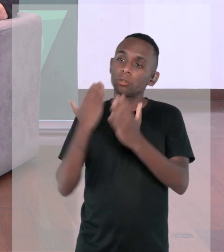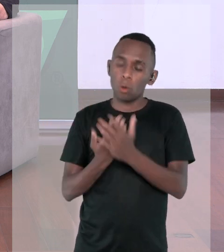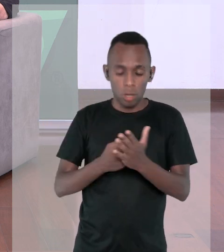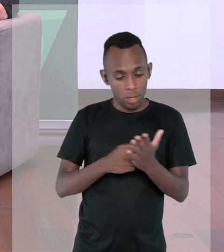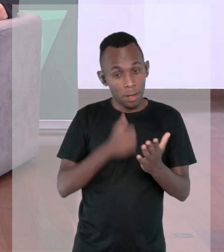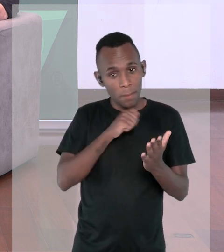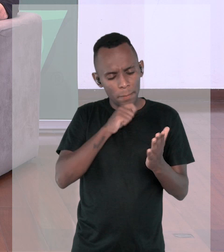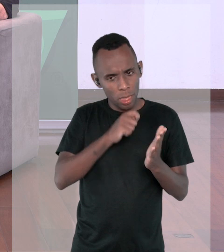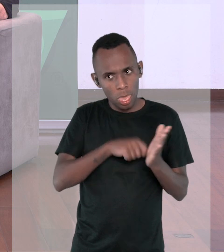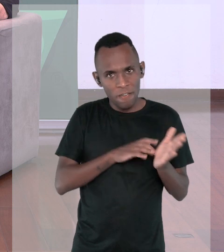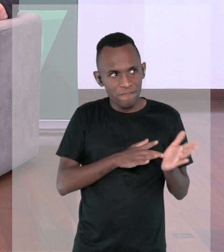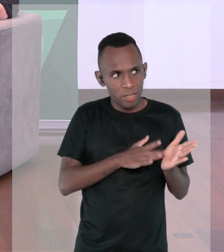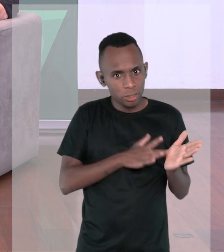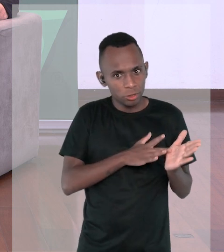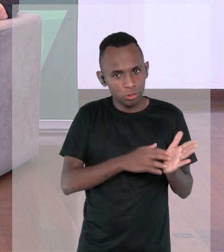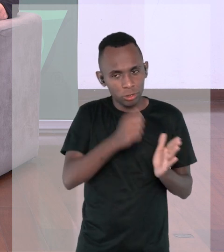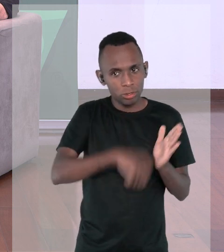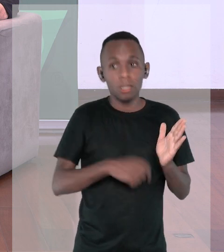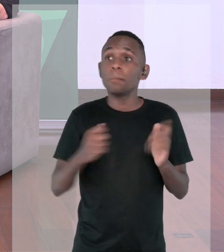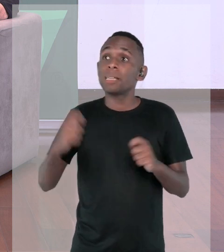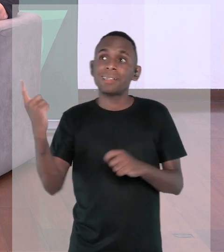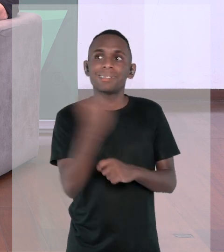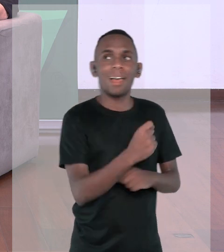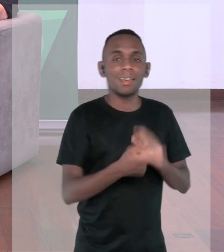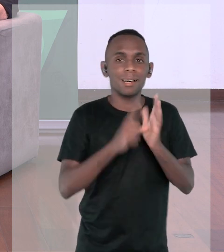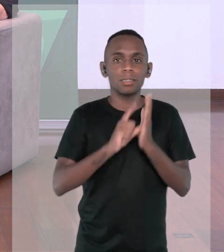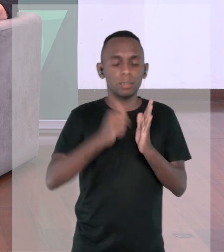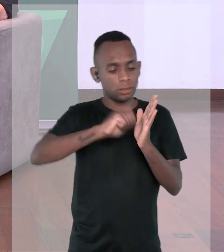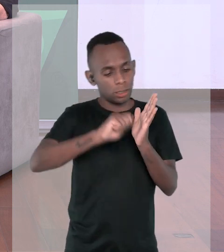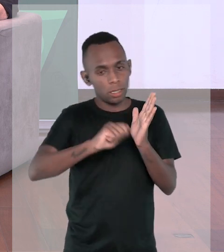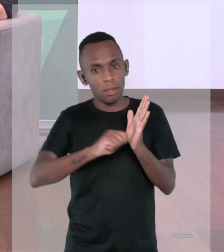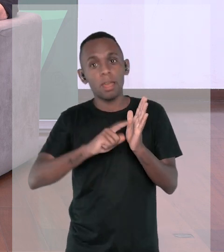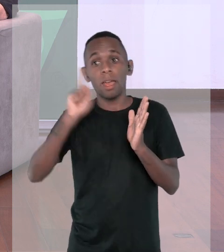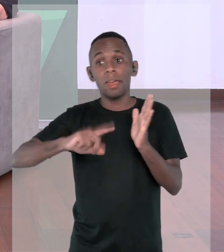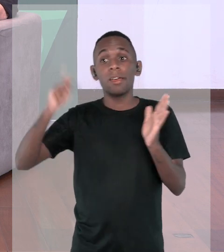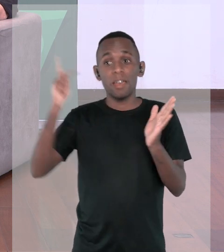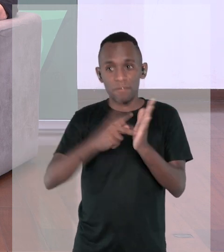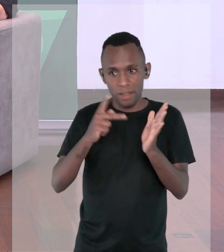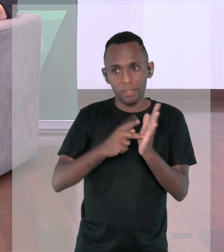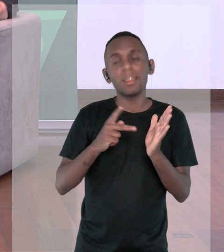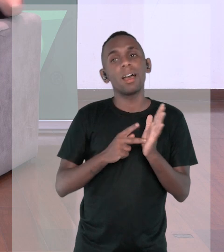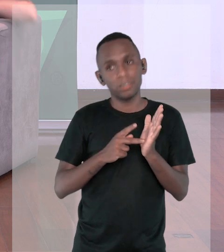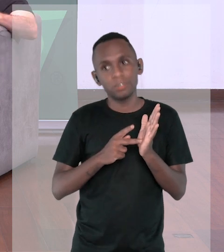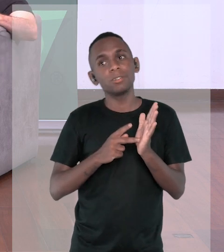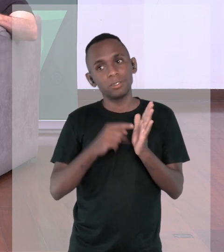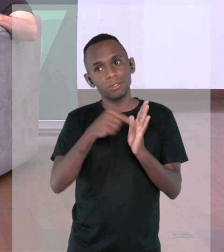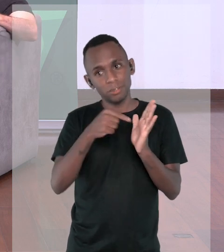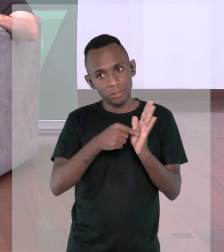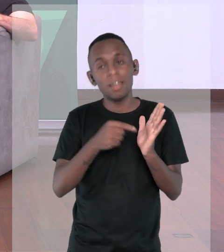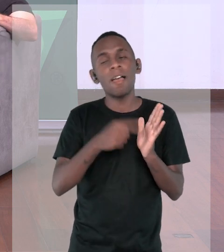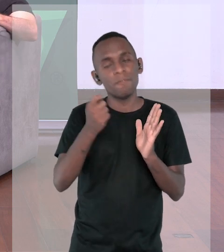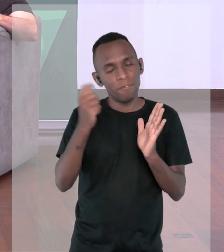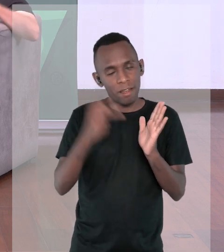a assinatura da mãe, dizendo que tinha que sair mais cedo, e escreveu no final, é verdade esse bilhete.